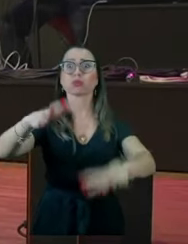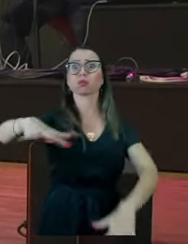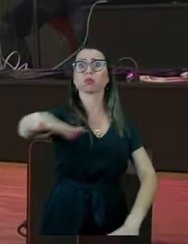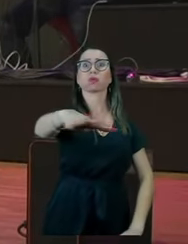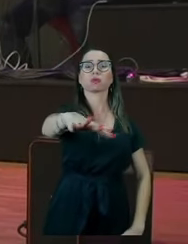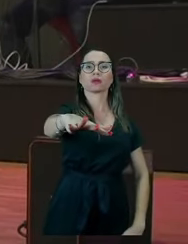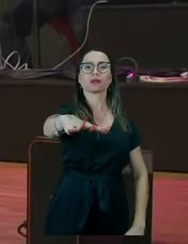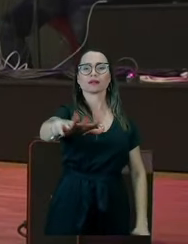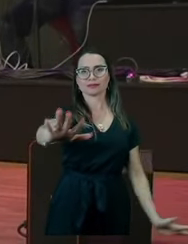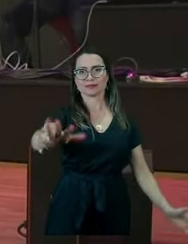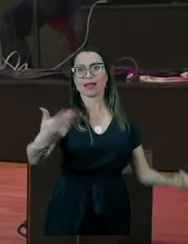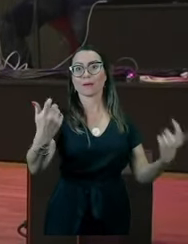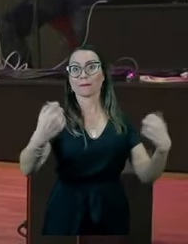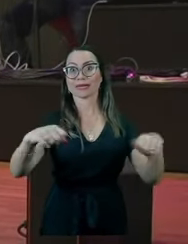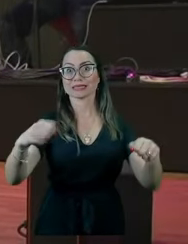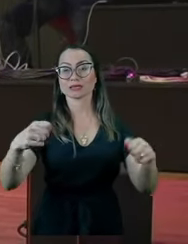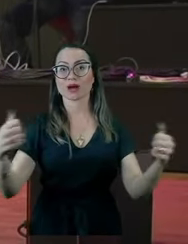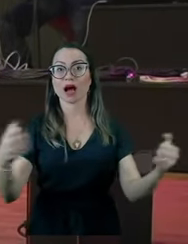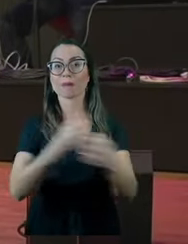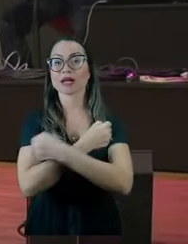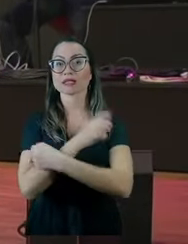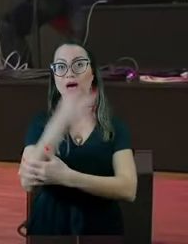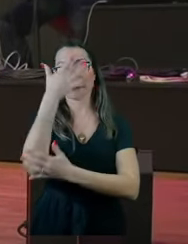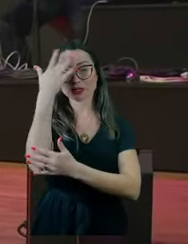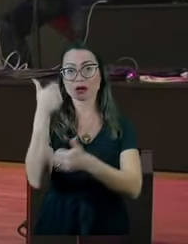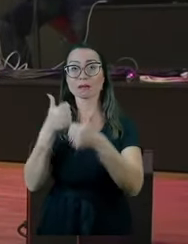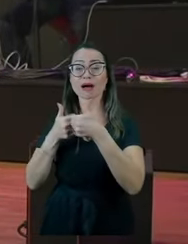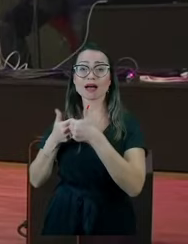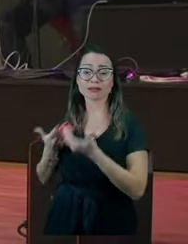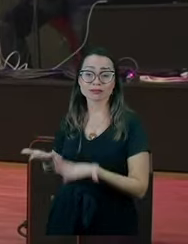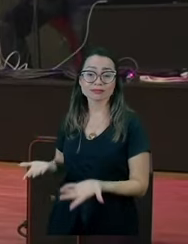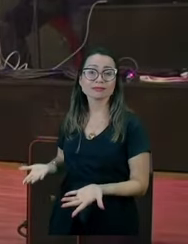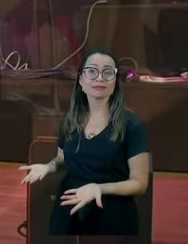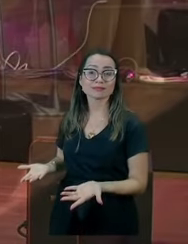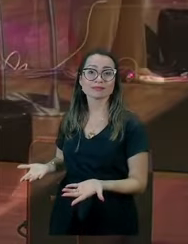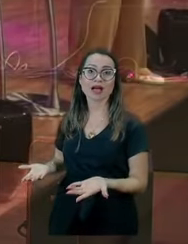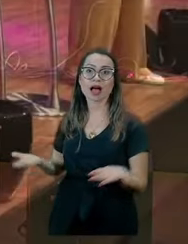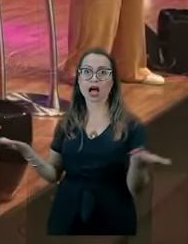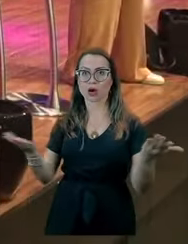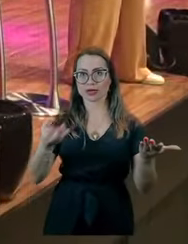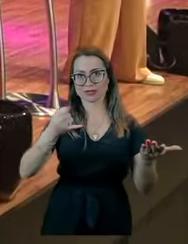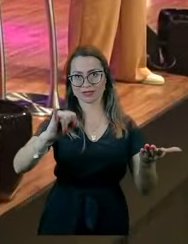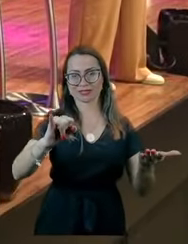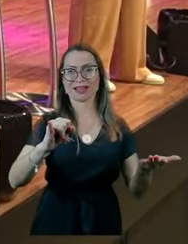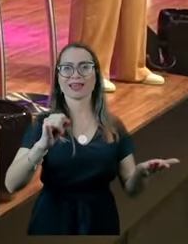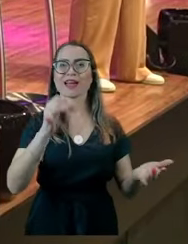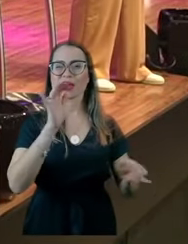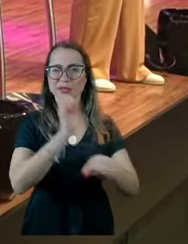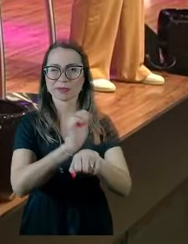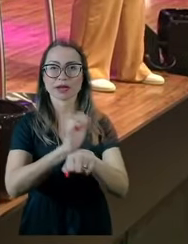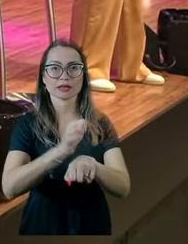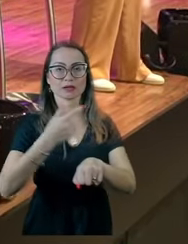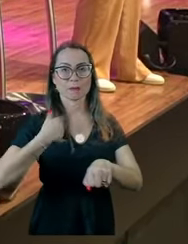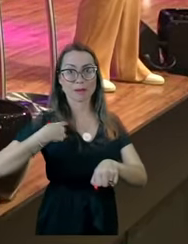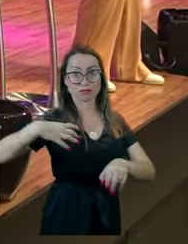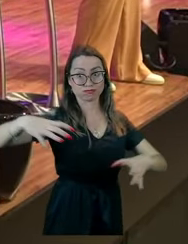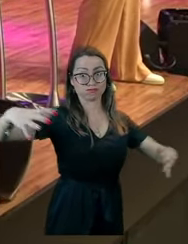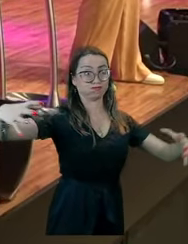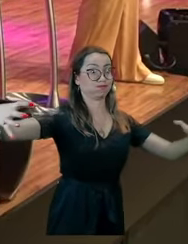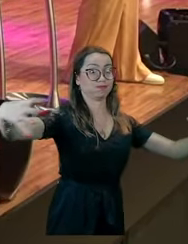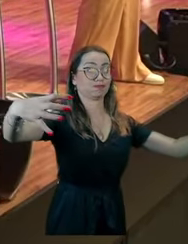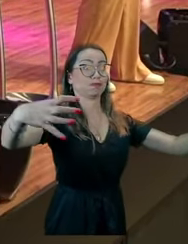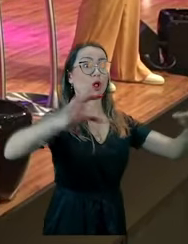preciso abraçar quem está perto. Então quem está perto vai ser abraçado. Agora, se você está esperando o meu braço te alcançar lá, senta, porque vai